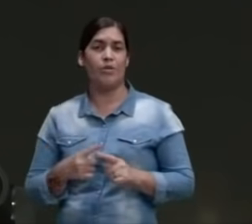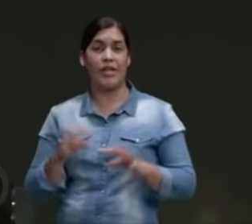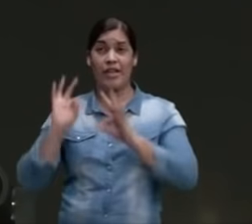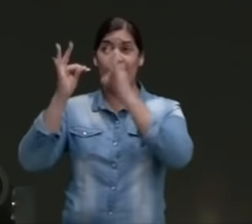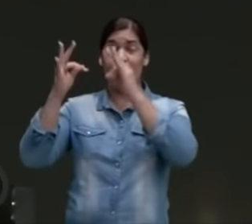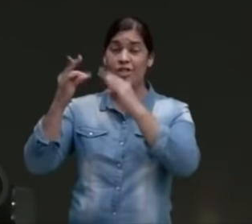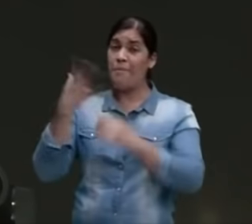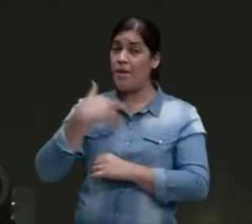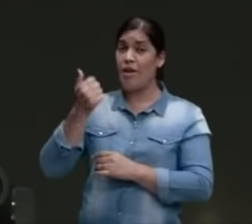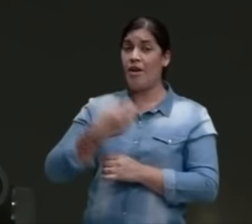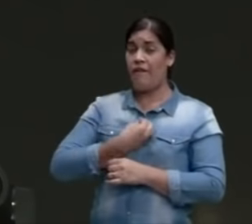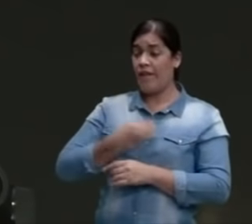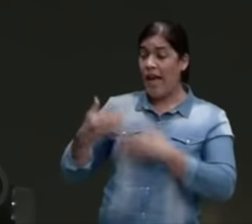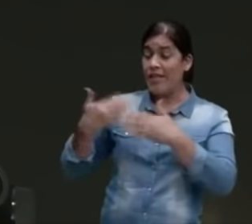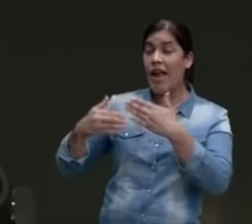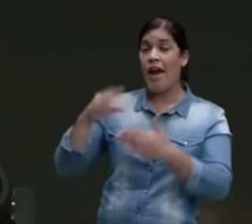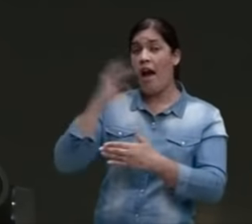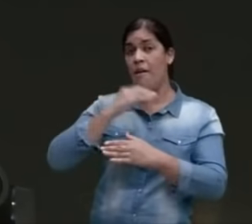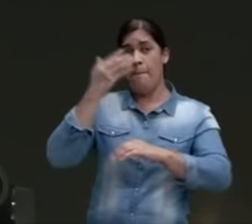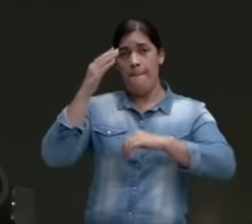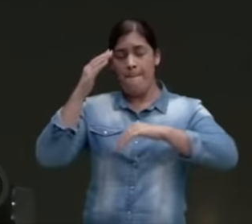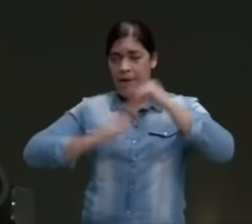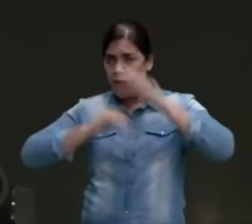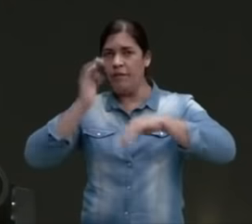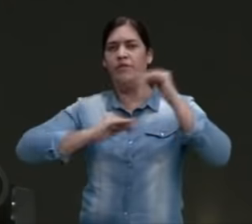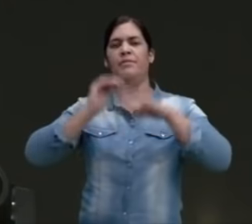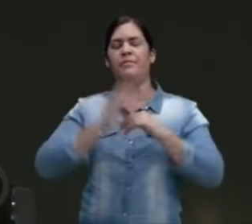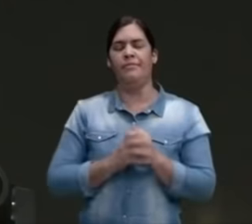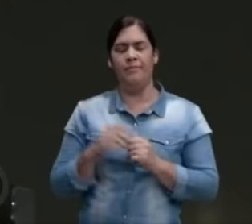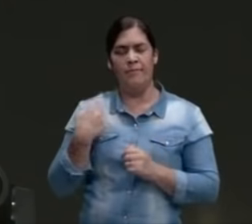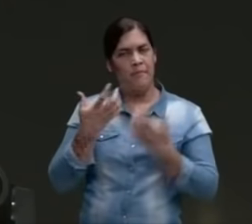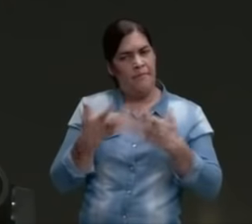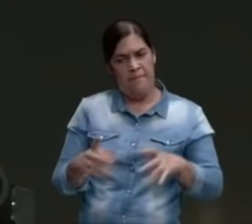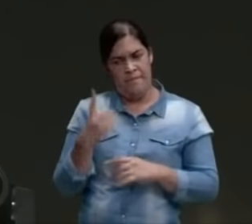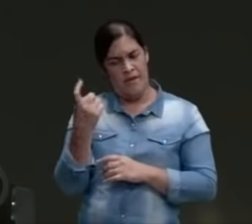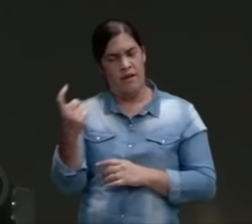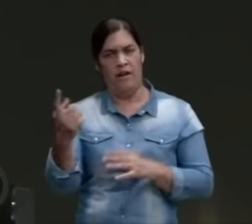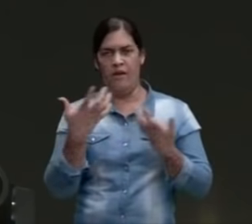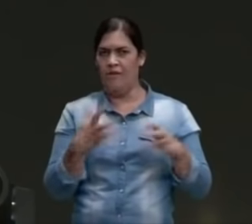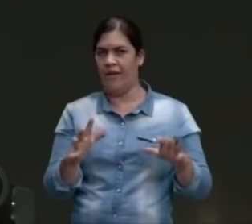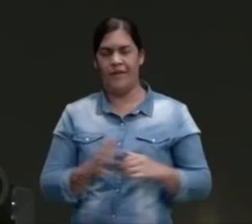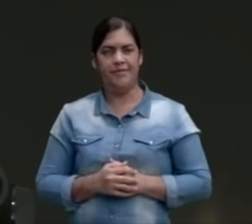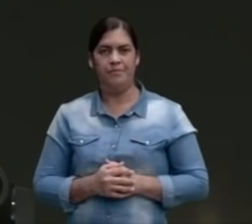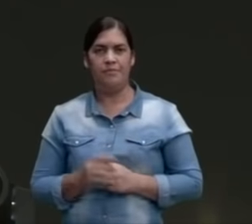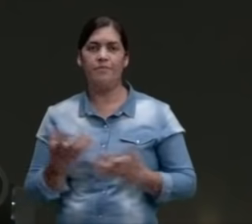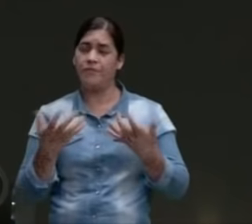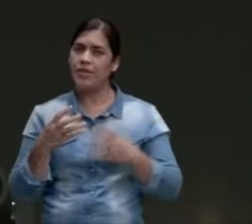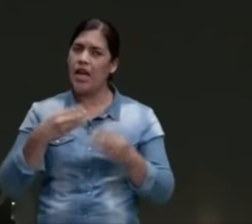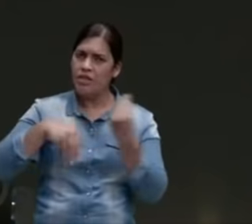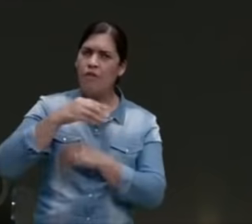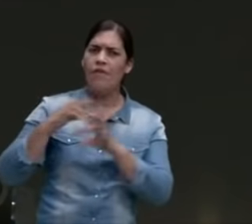melhora a nossa vida, traz praticidade. Então a gente não quer também se isolar, a gente quer cada vez, né, se envolver